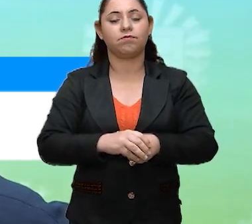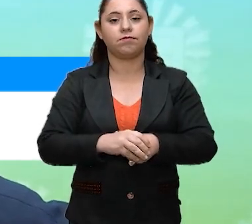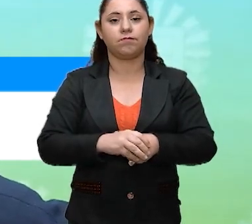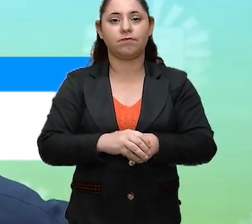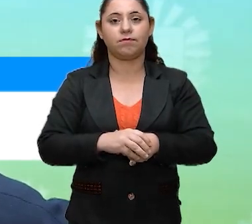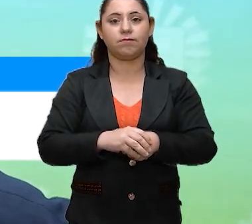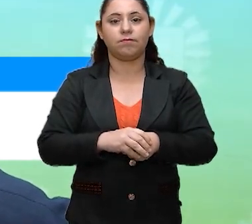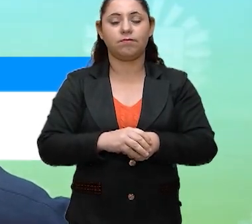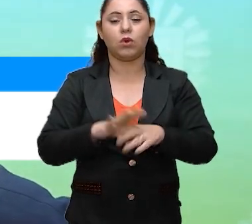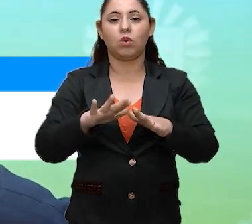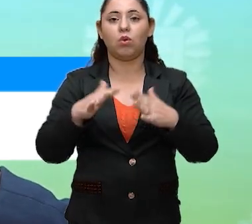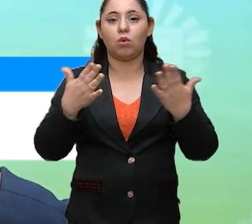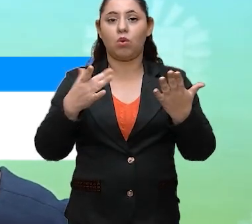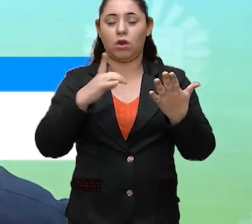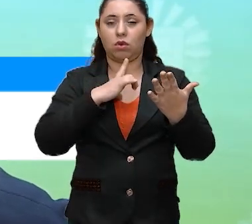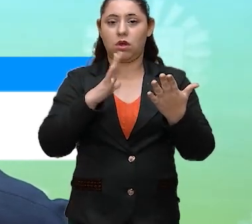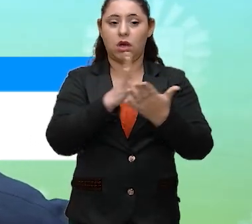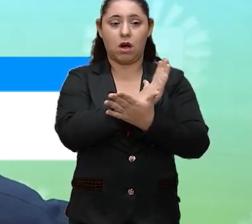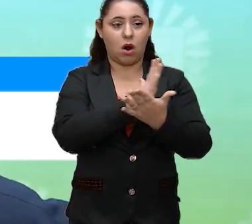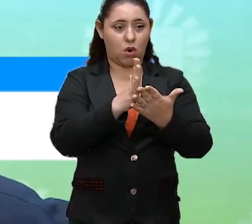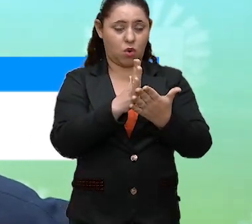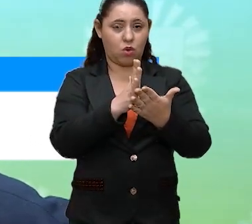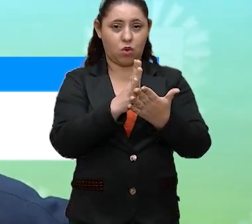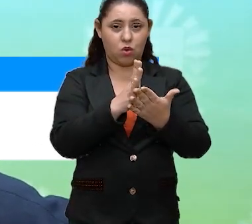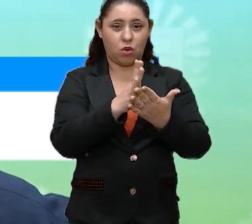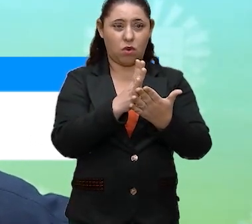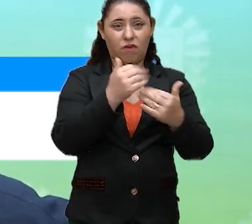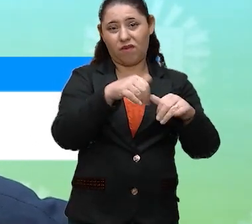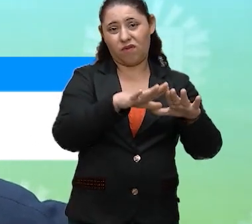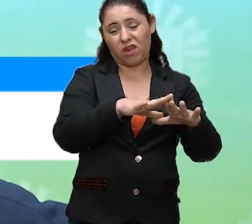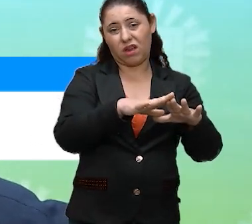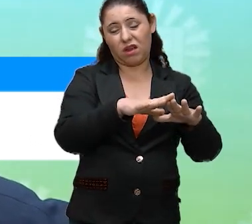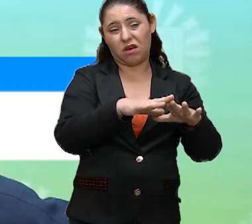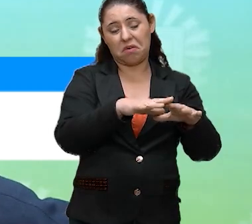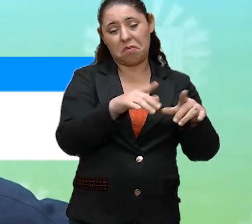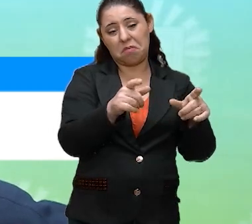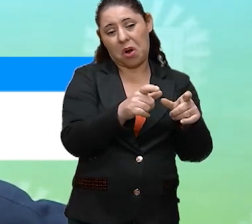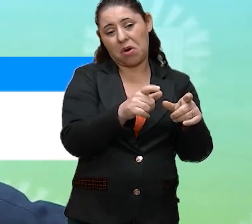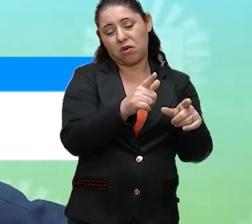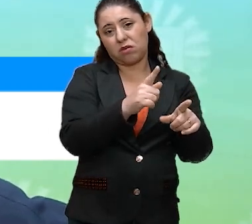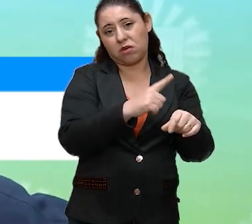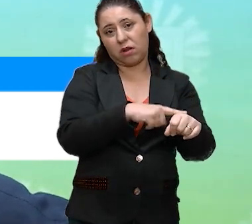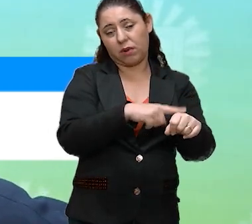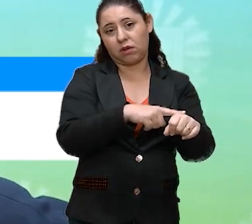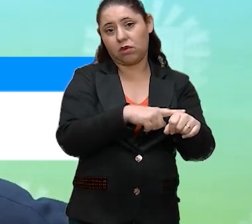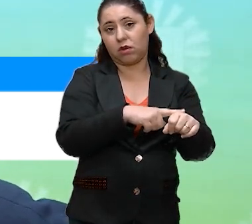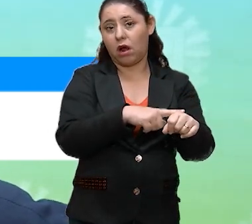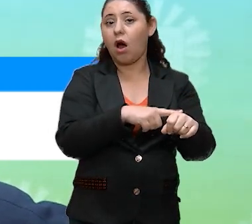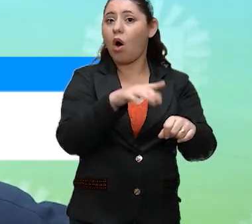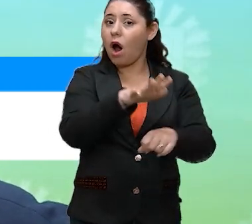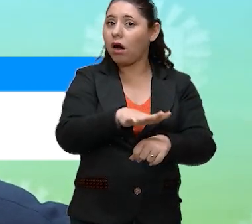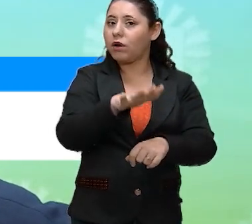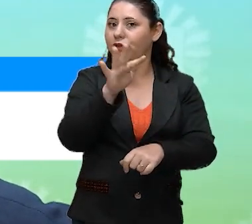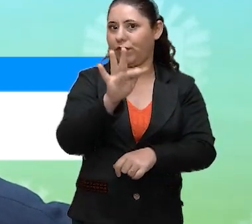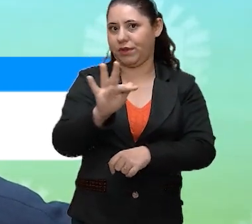efetivamente. Quando tem algum, fica pouco tempo e sai, na área